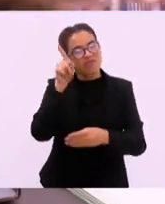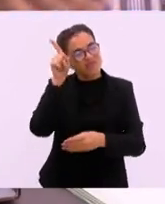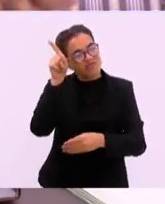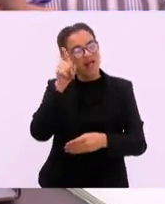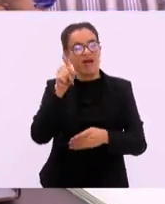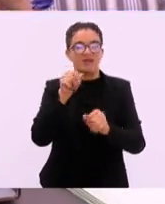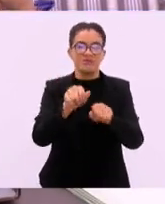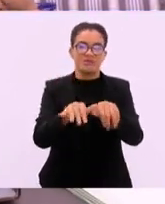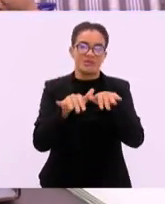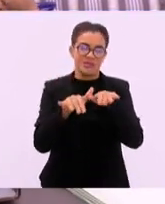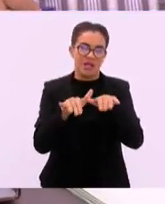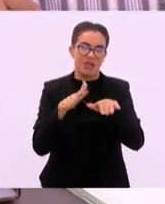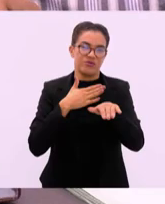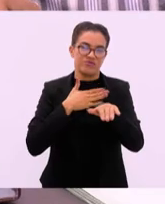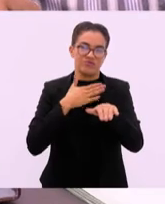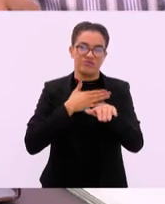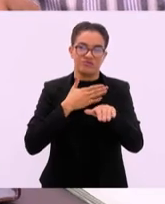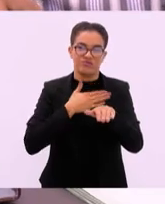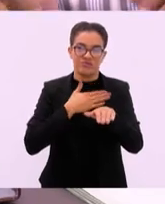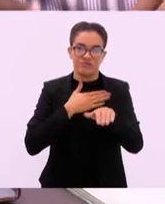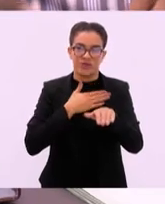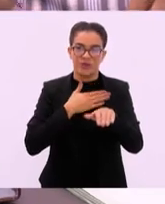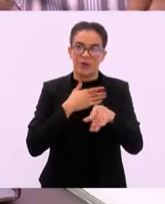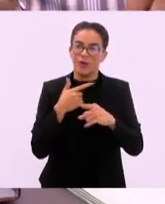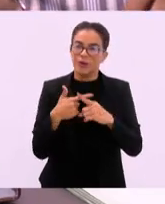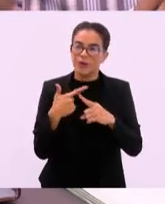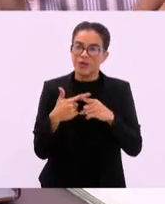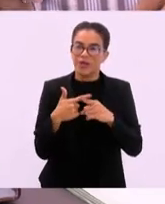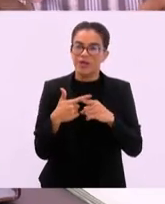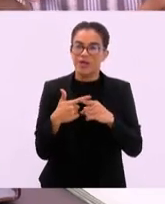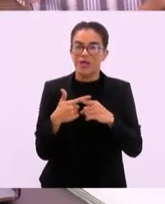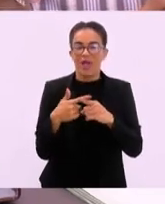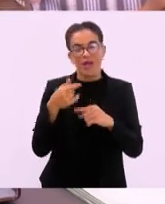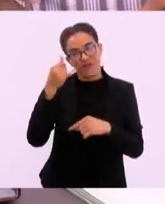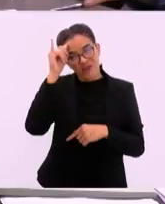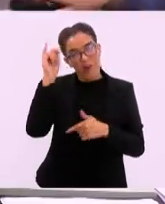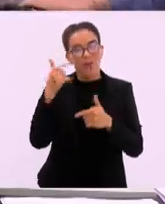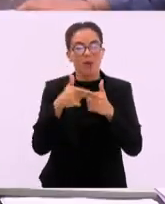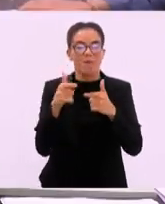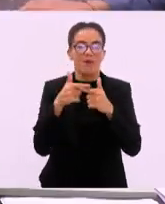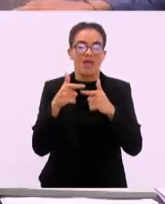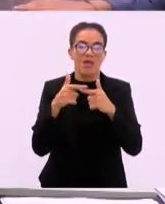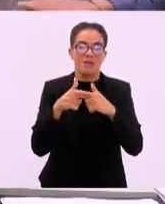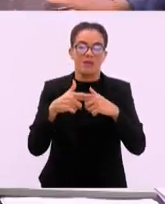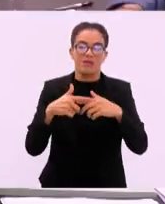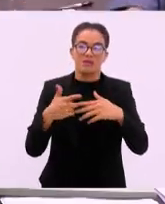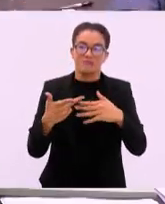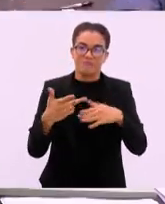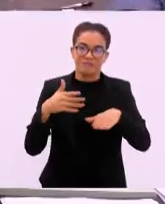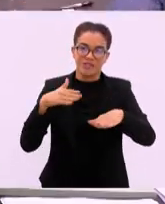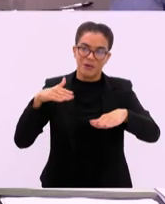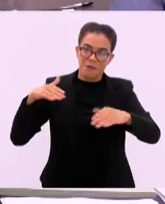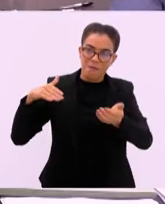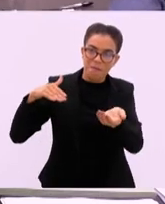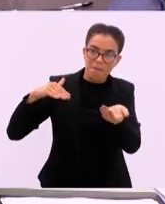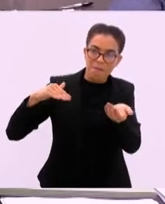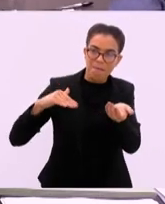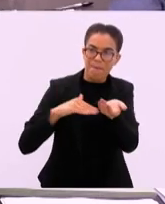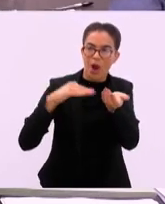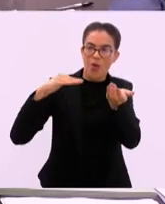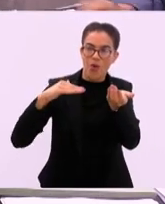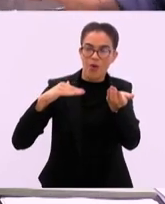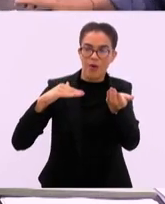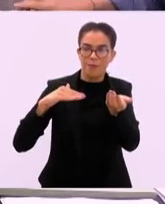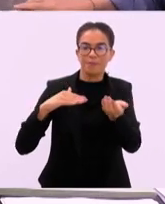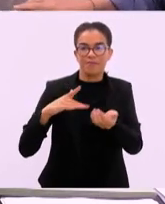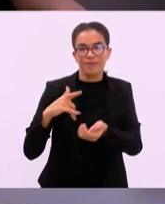para preservar, mas voto assim, já que o problema é evitar acidentes. Deputada Célia. E com isso ficou resolvida a passionalidade